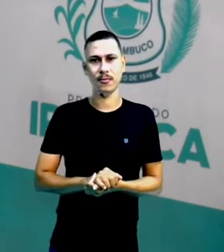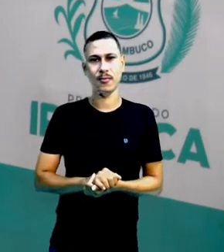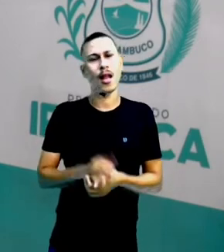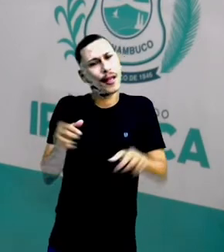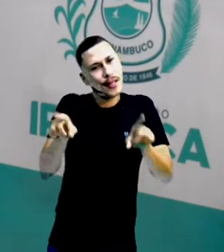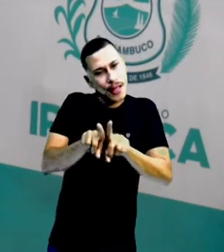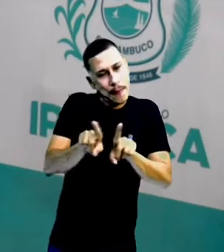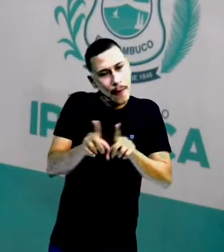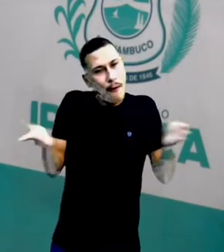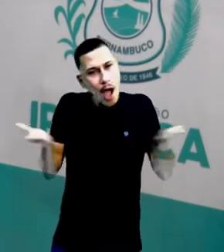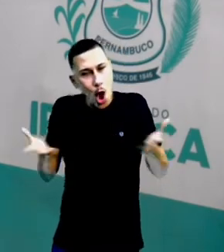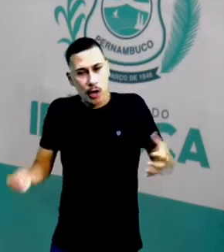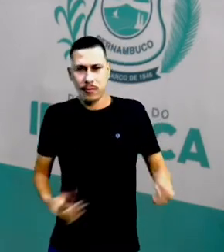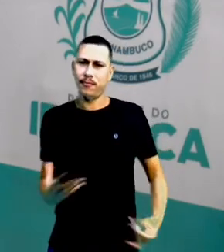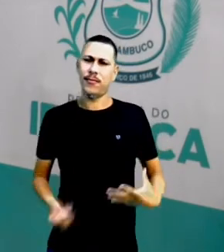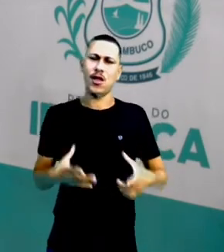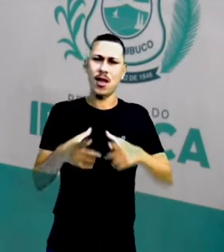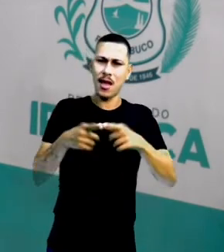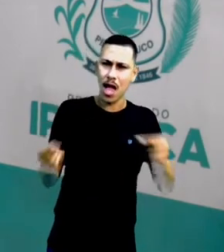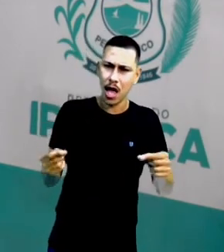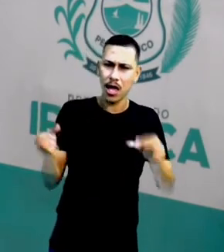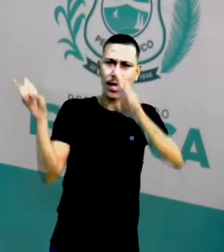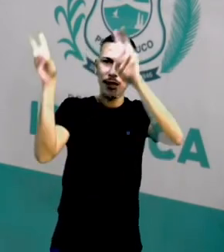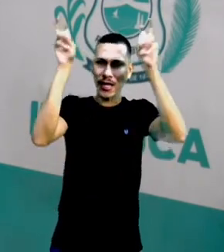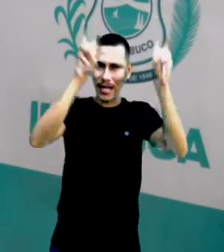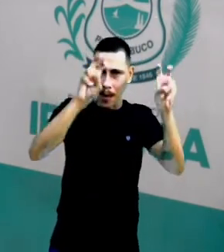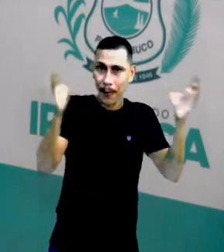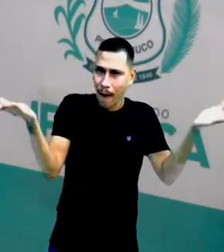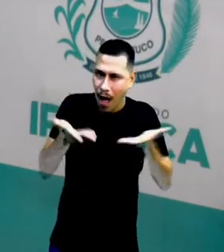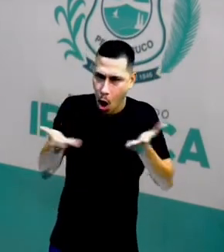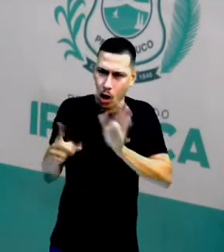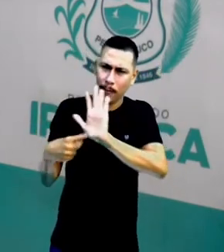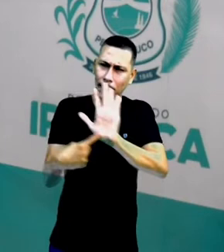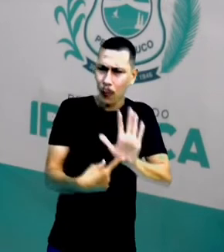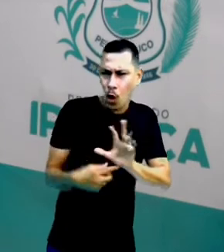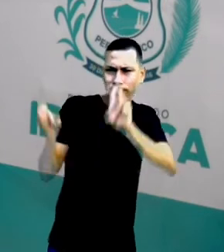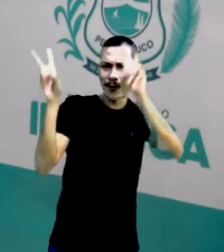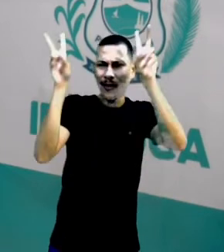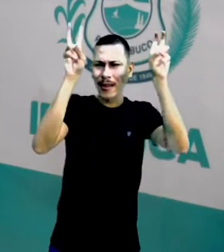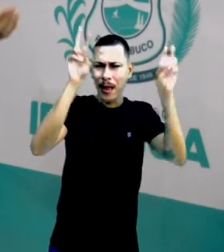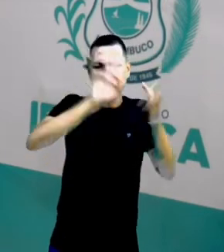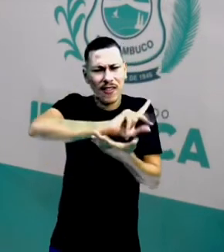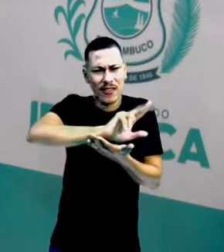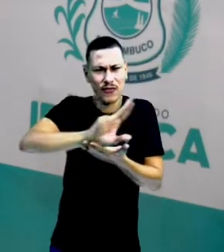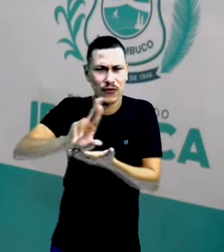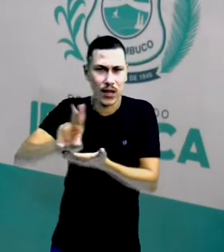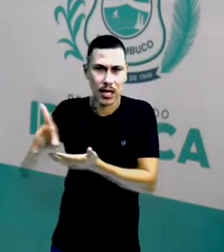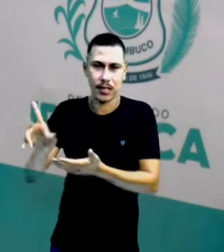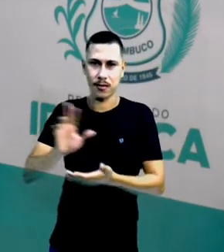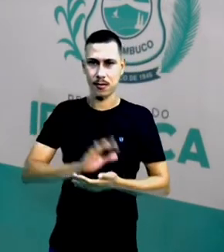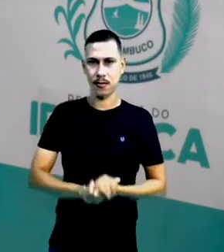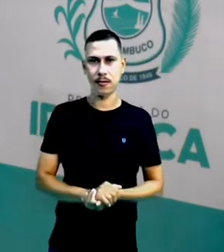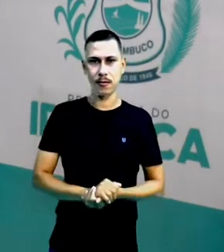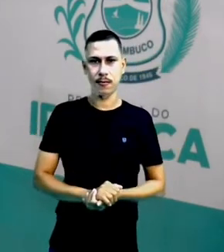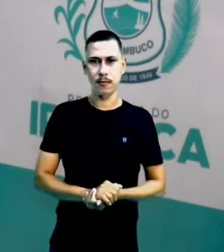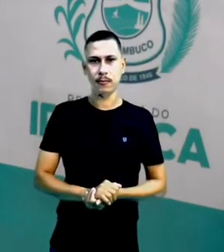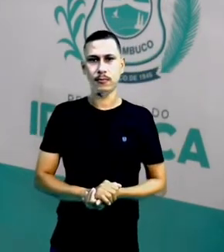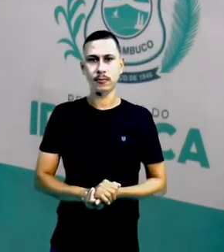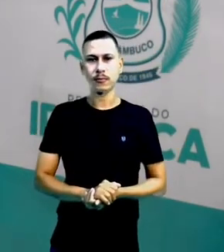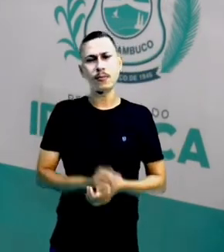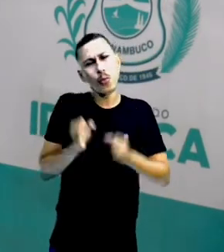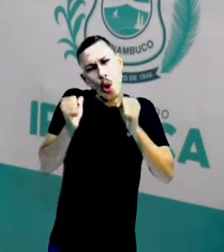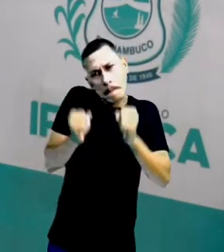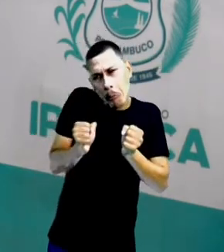haikais modernos, eles abordam outros temas além desses, tá? Também não quer dizer que um haikai moderno